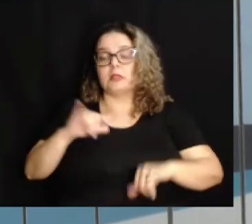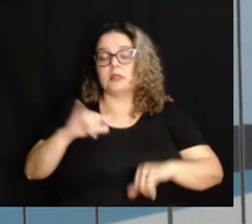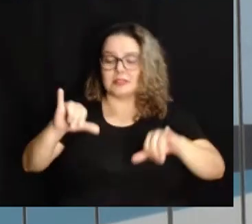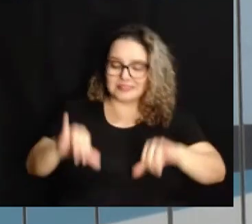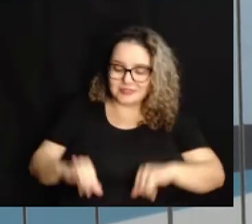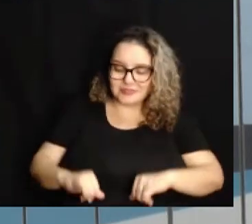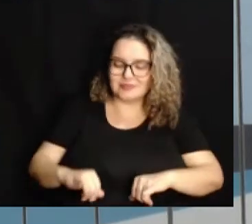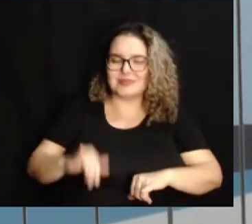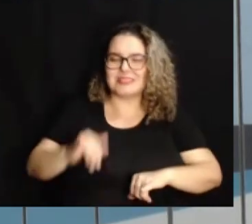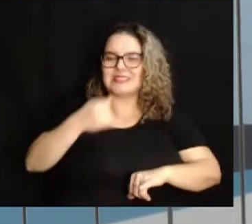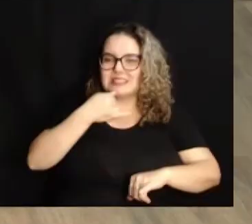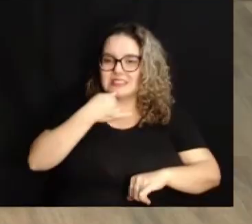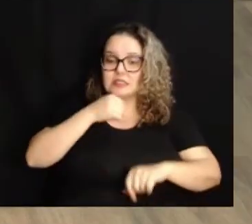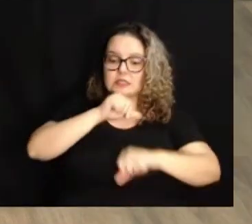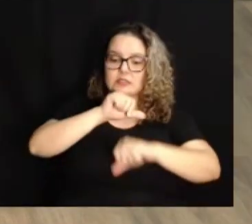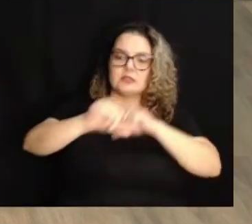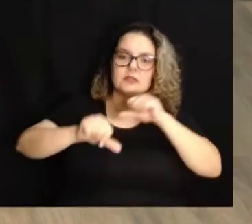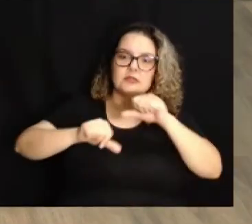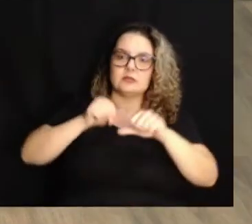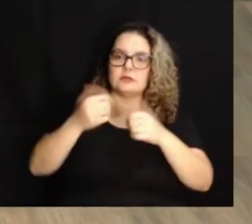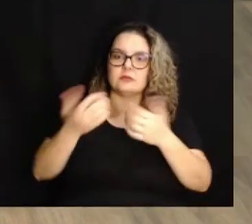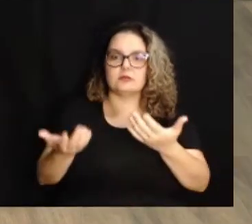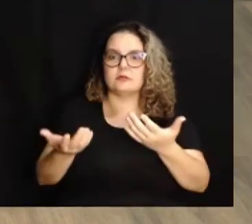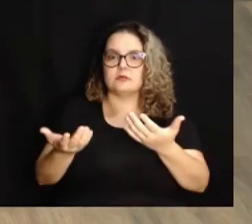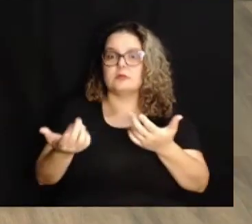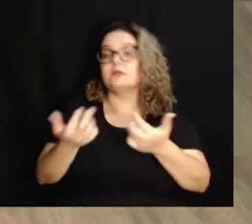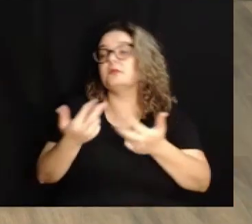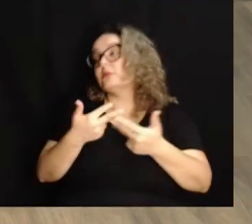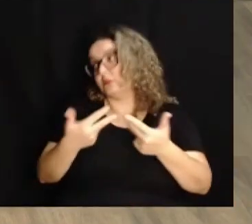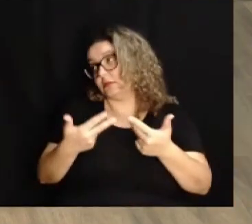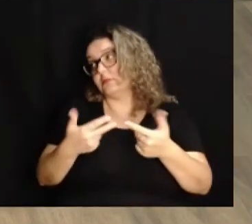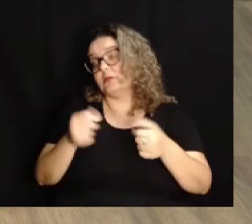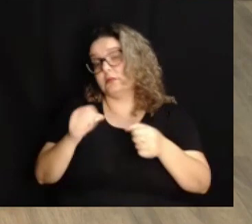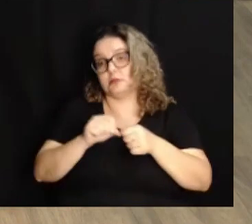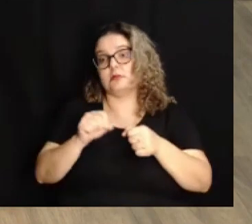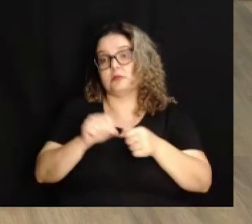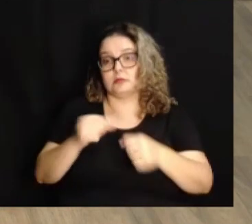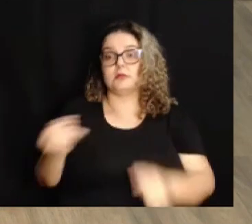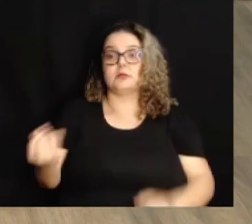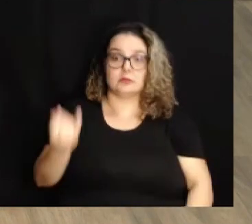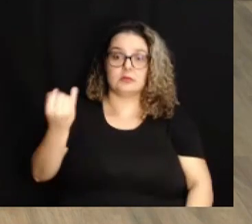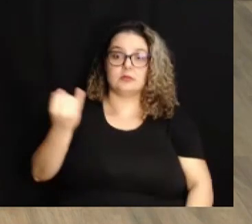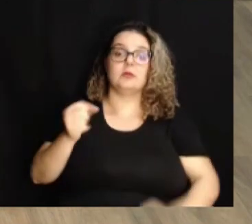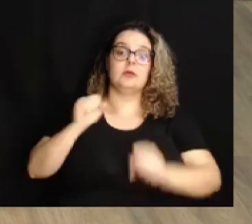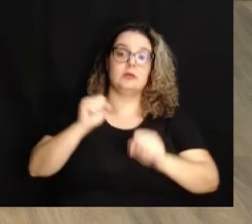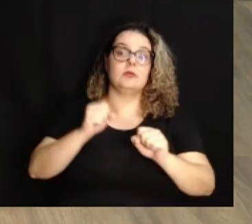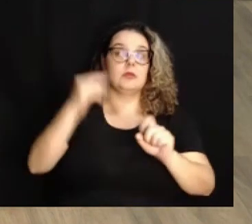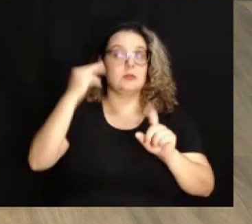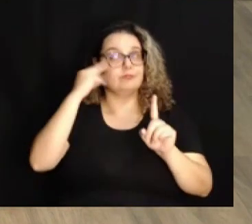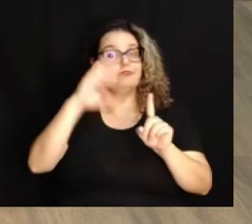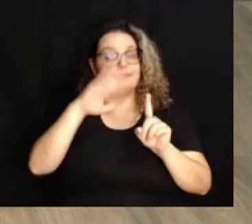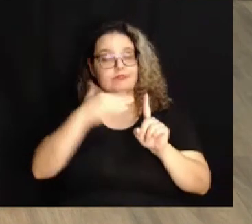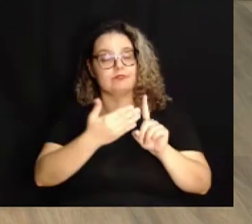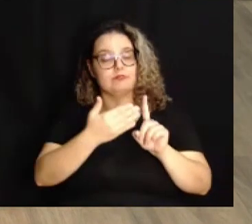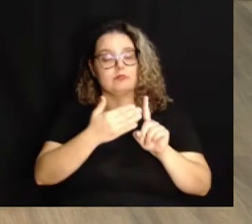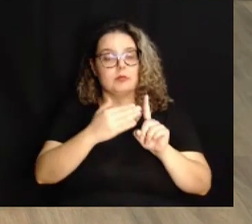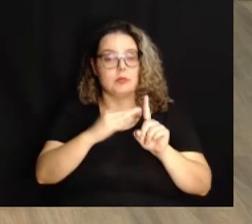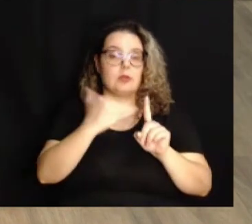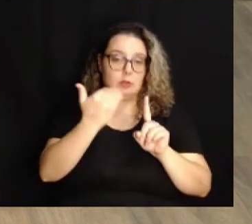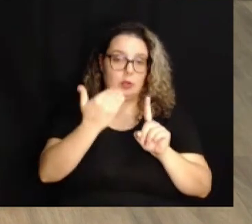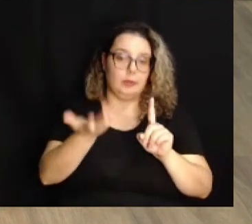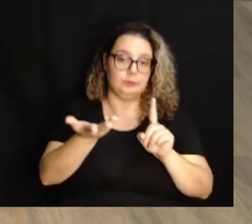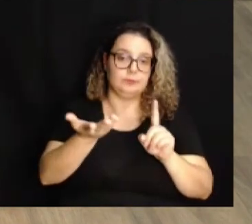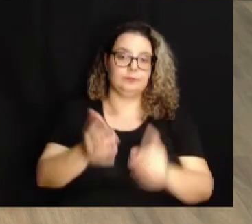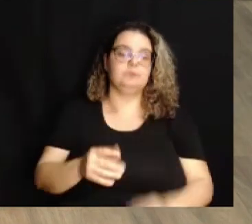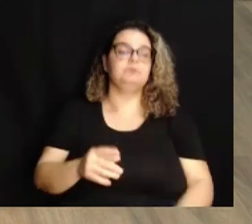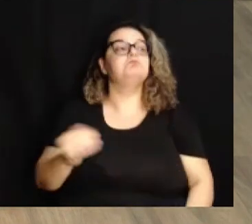ela em algo que faça valer a pena. Como eu falei, poder honrar a memória daquele que partiu. Interessante, muito